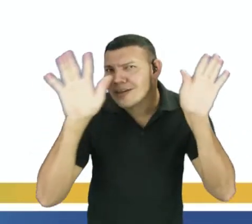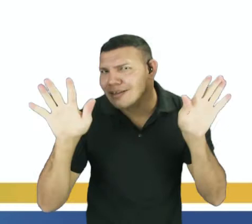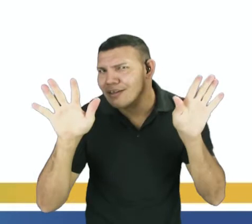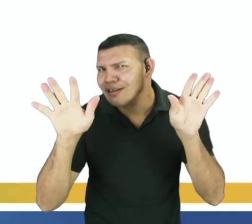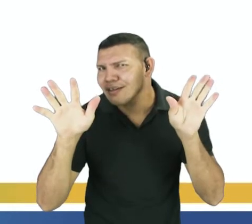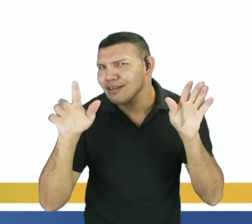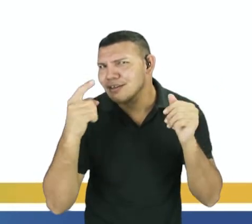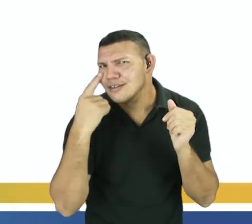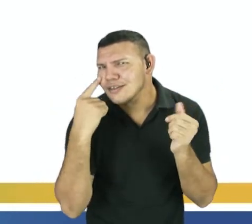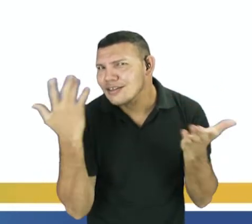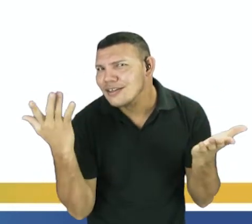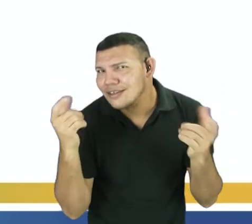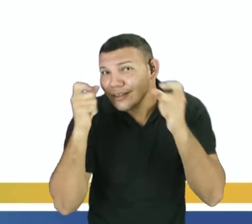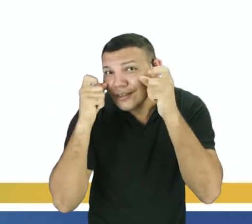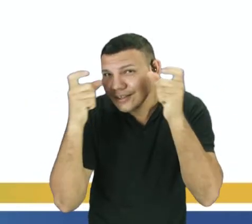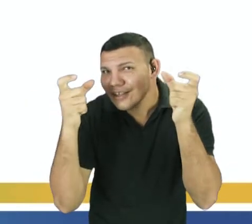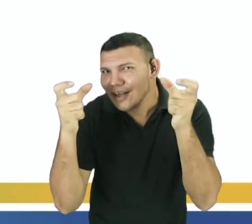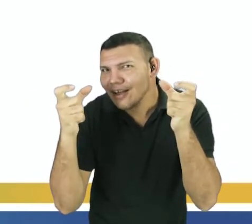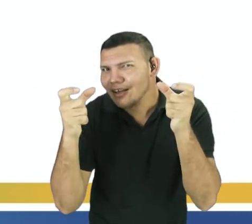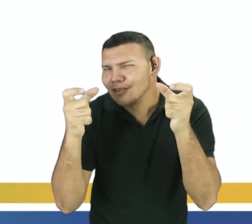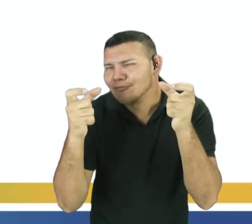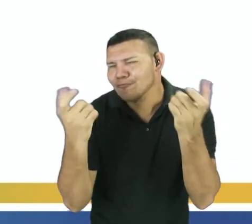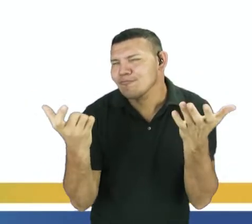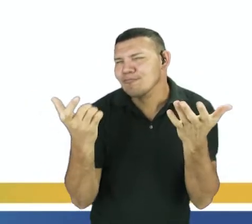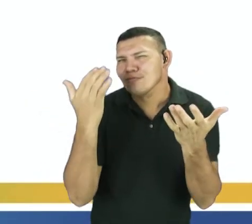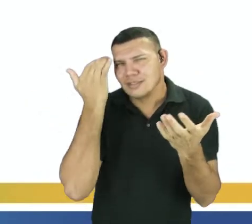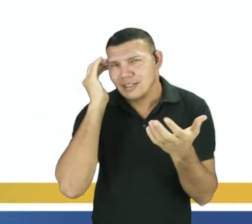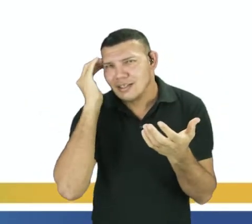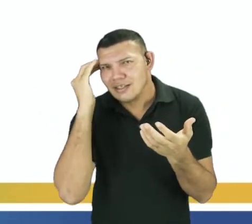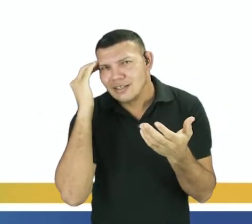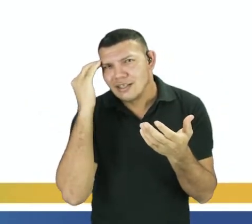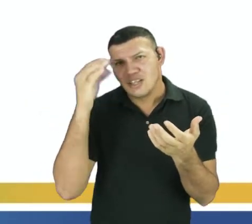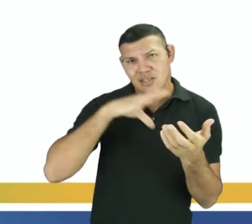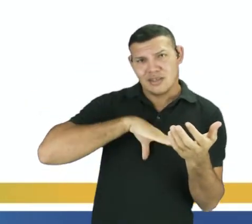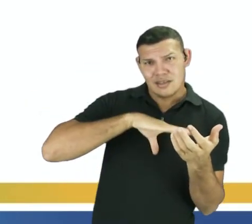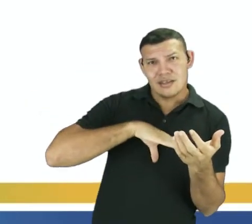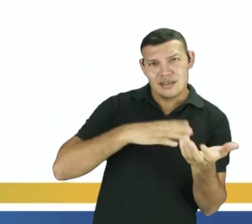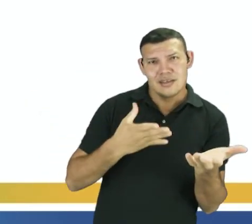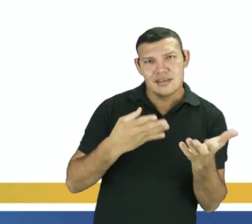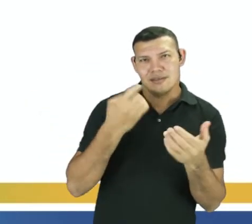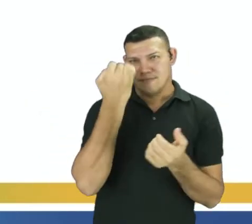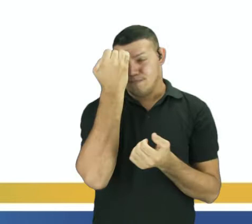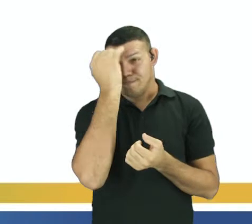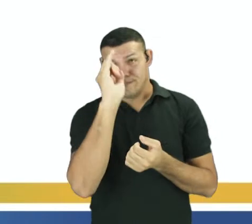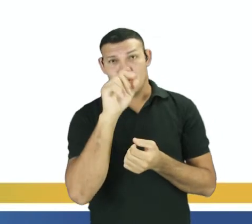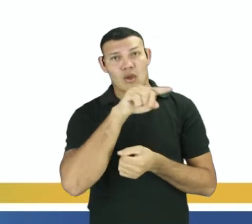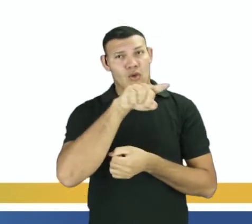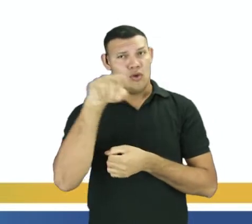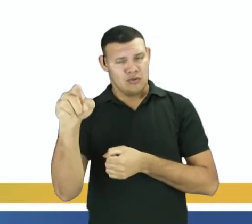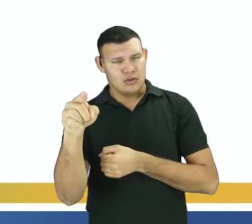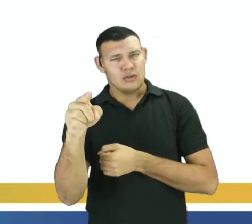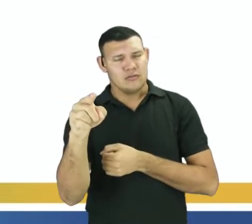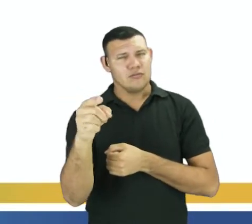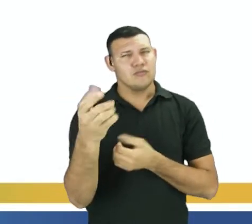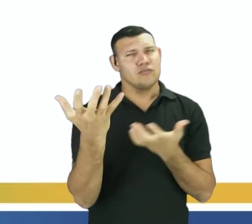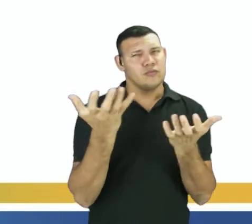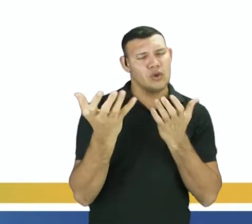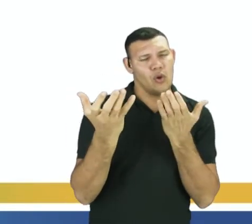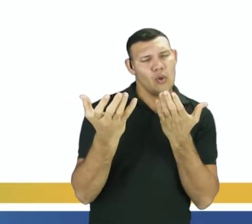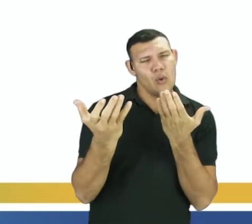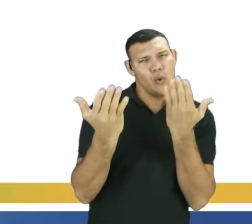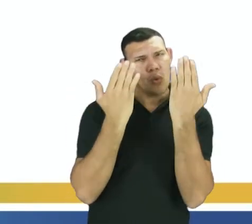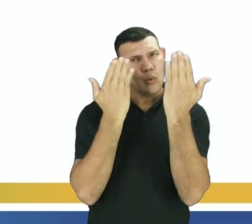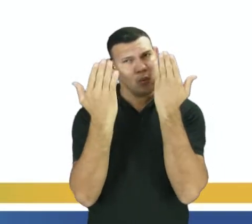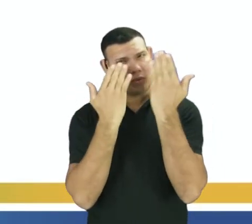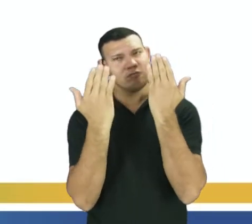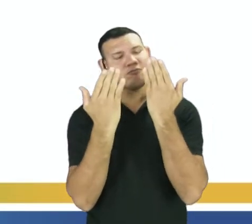aí a pegada já? Conseguiram fazer alguma assimilação com a língua portuguesa? A ideia é essa, tá, pessoal? Se você conseguir fazer essa assimilação, você vai, ó,